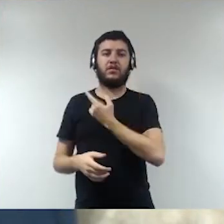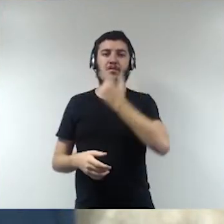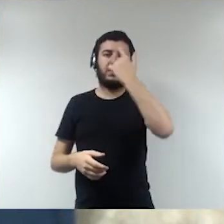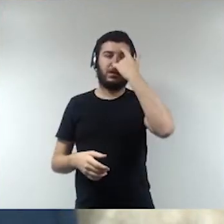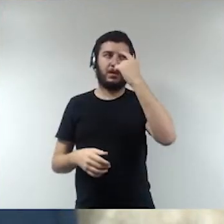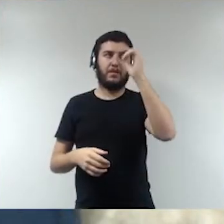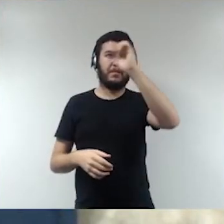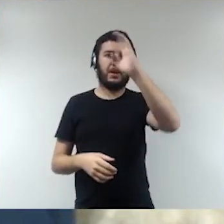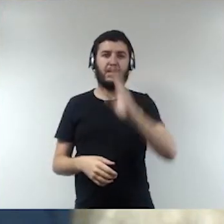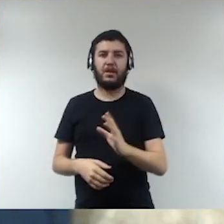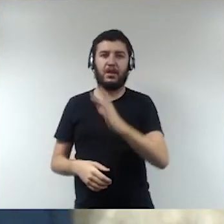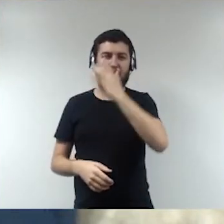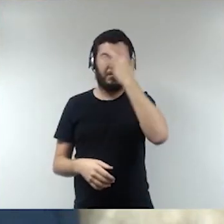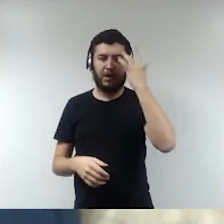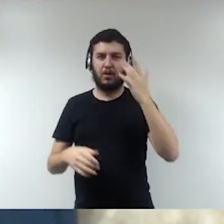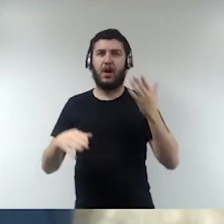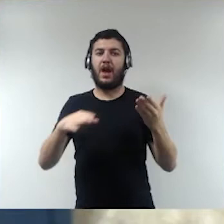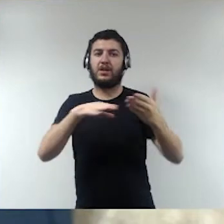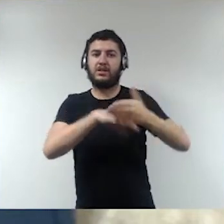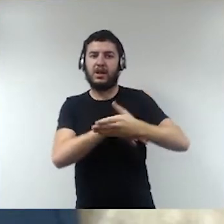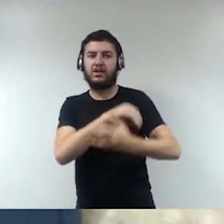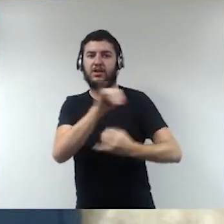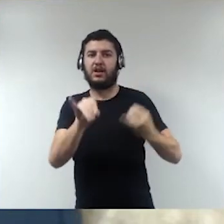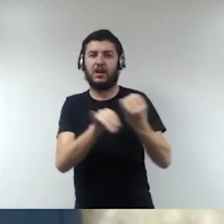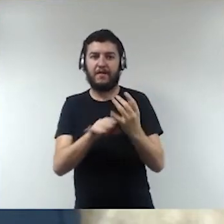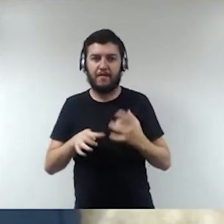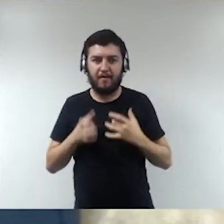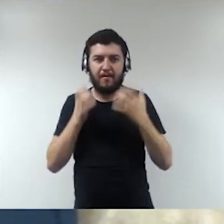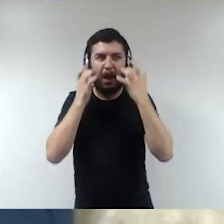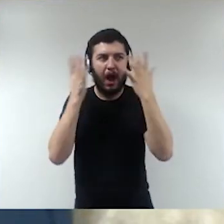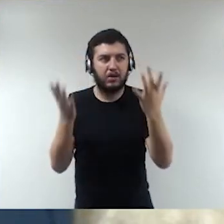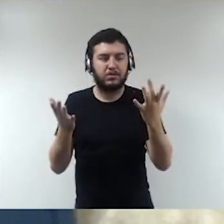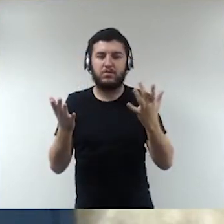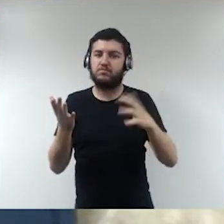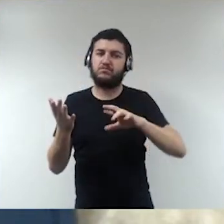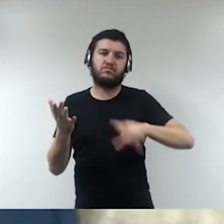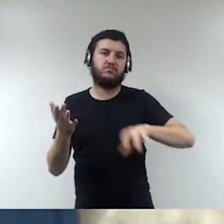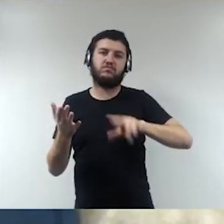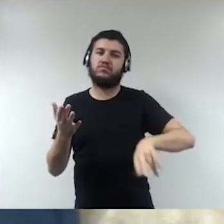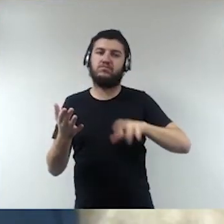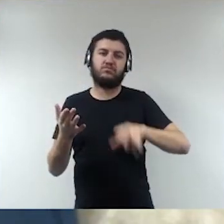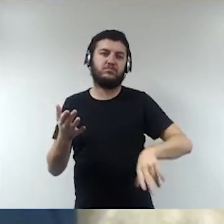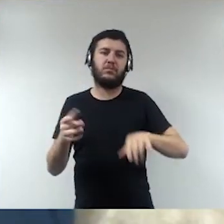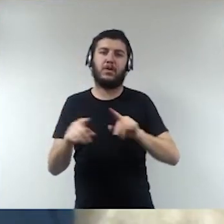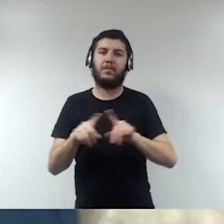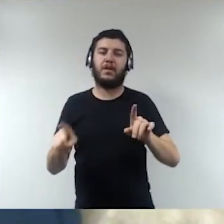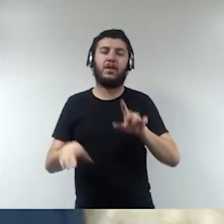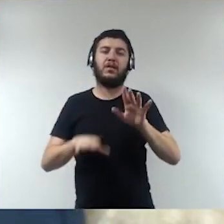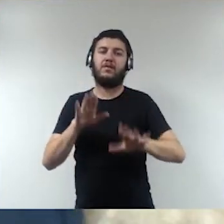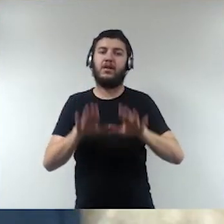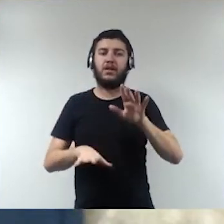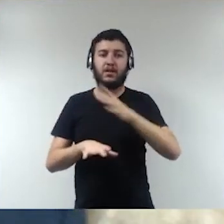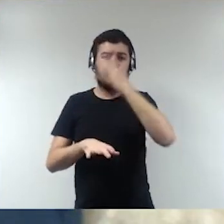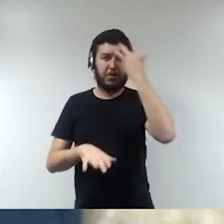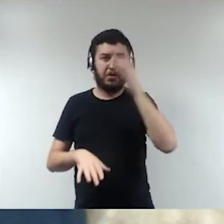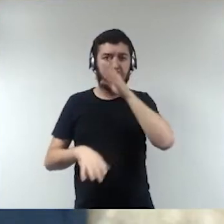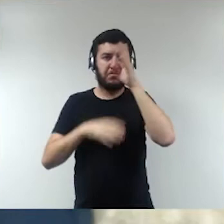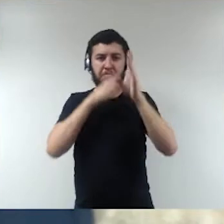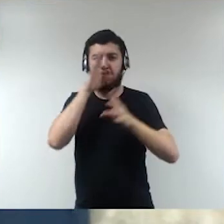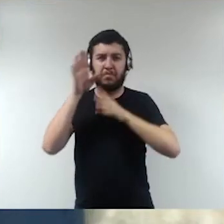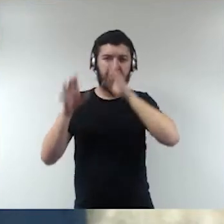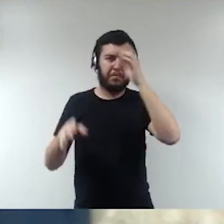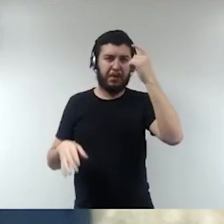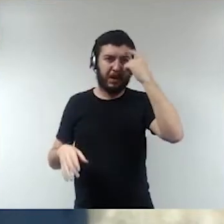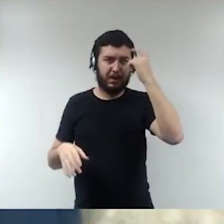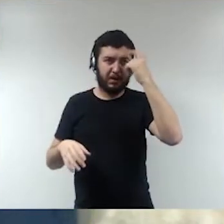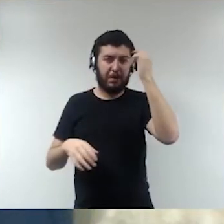brasileiro esse acesso é fácil. Eu acho que esse tem sido um pensamento equivocado de se achar que